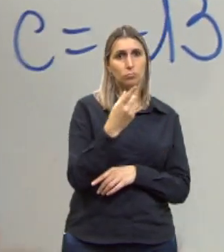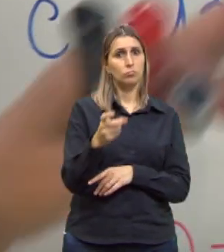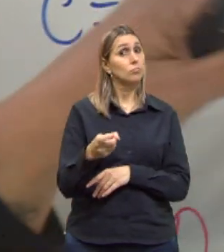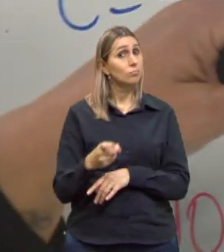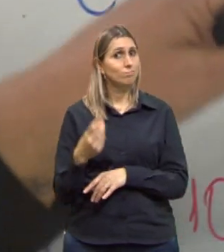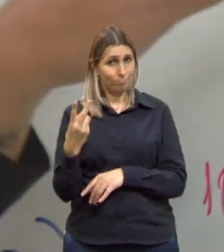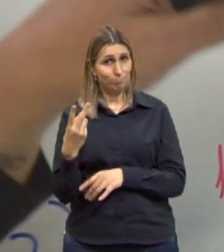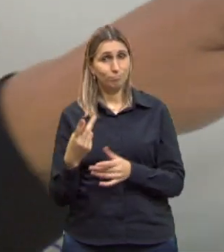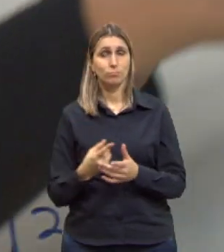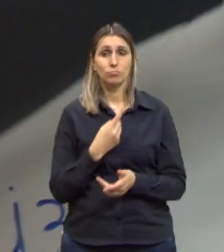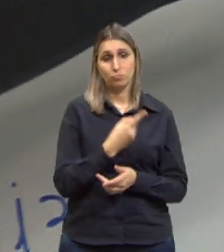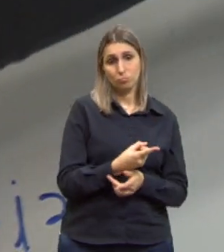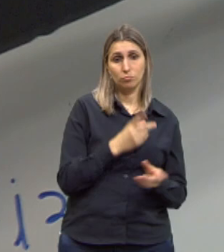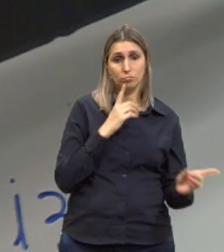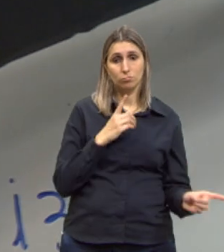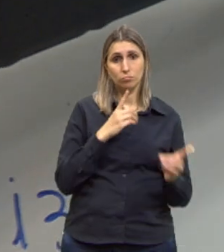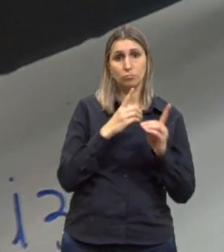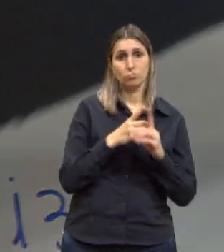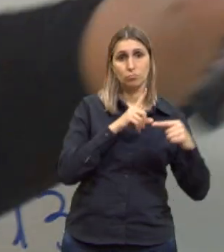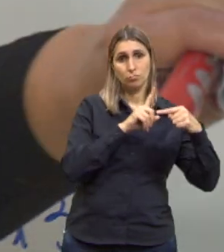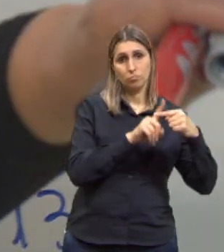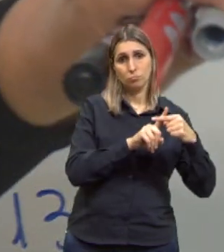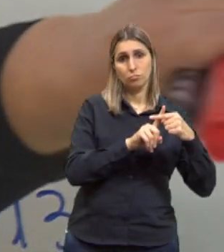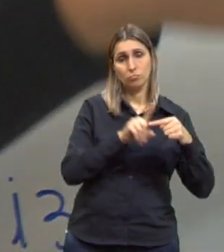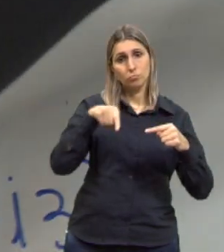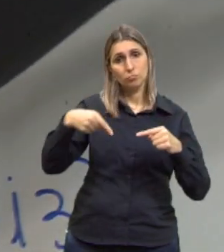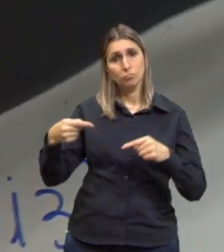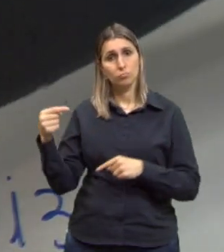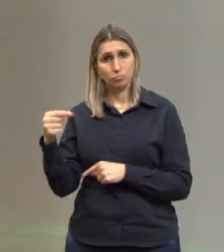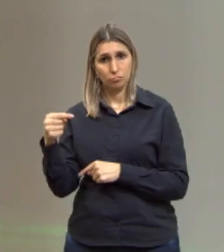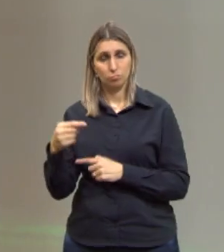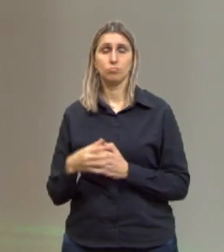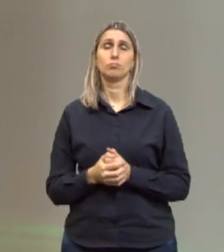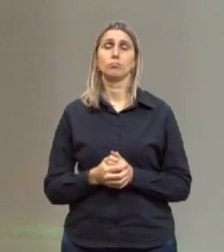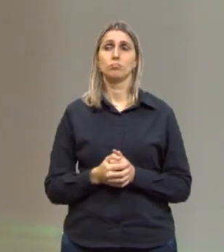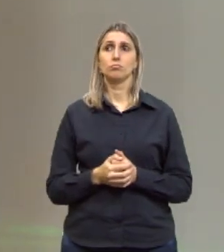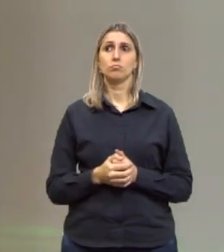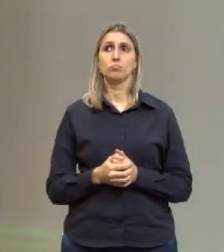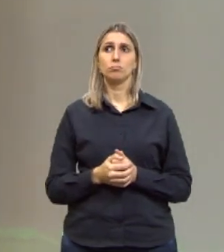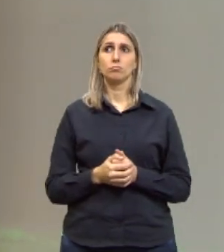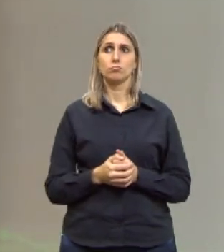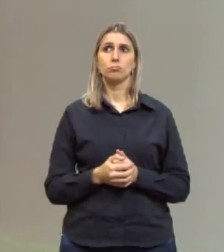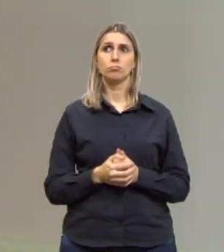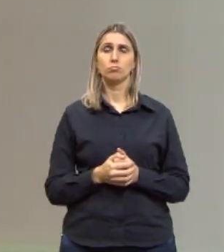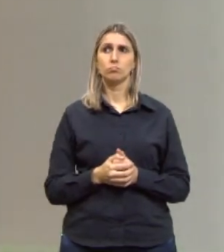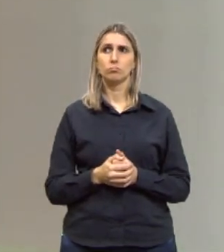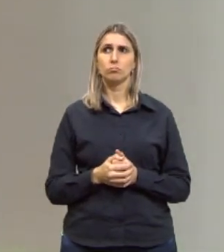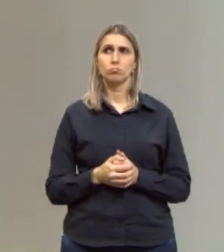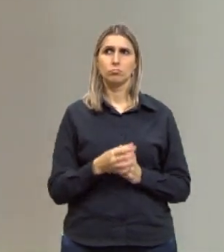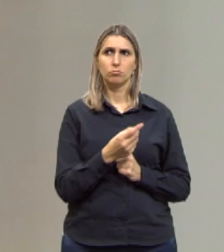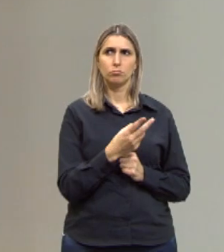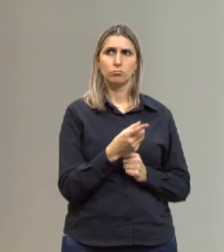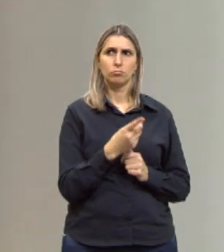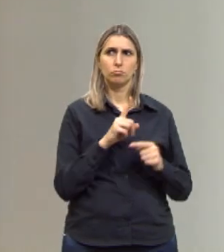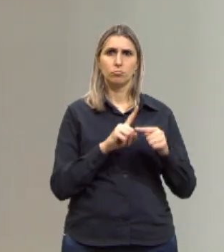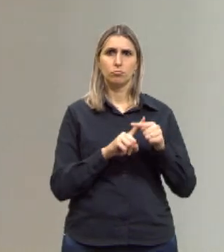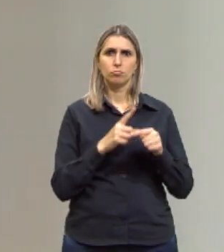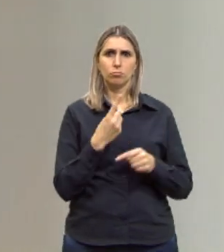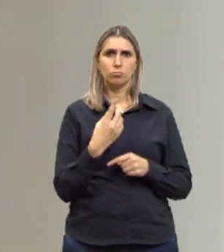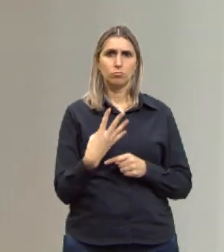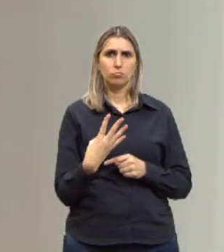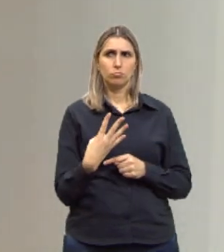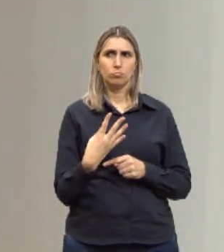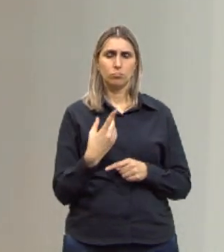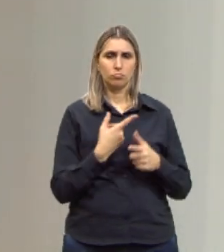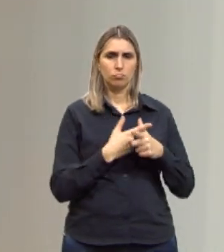linhas, que um a gente acha pela soma e o outro pela subtração. Então vamos lá. 12 mais